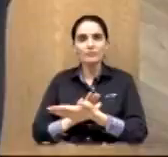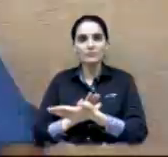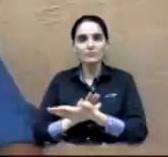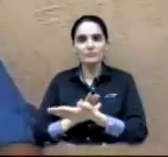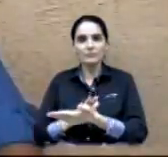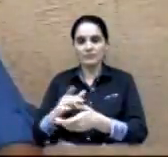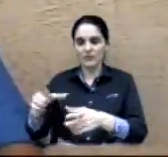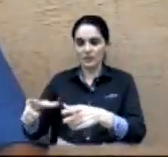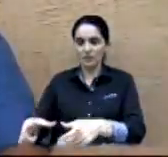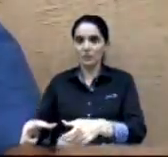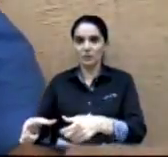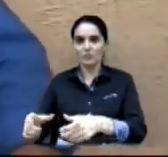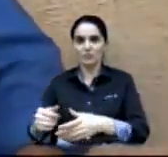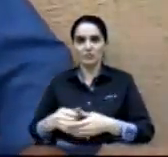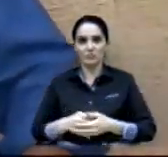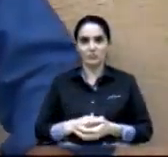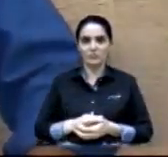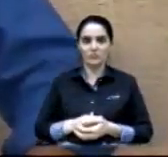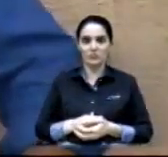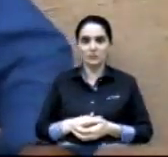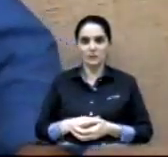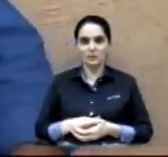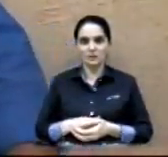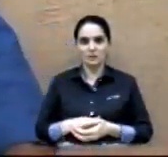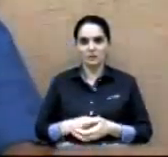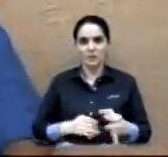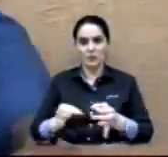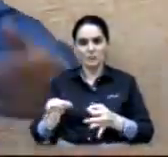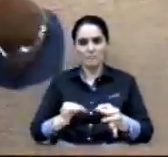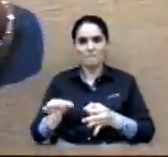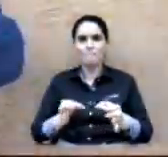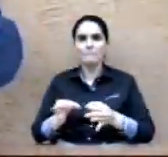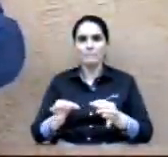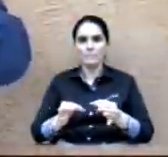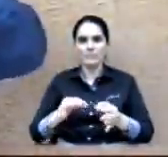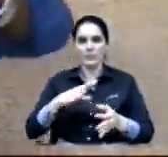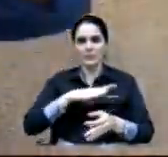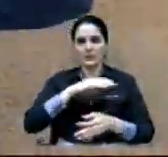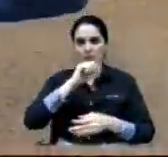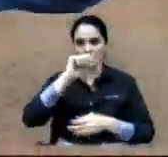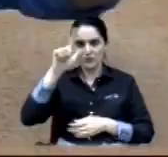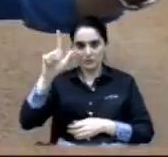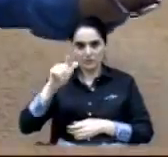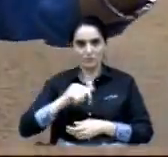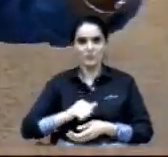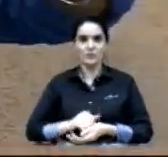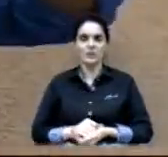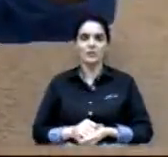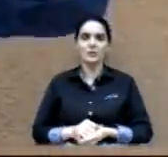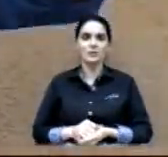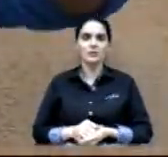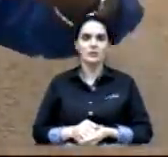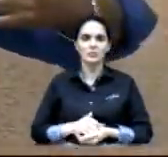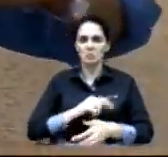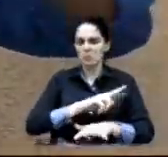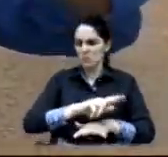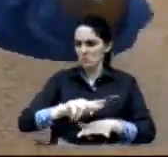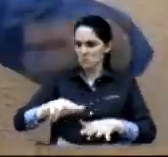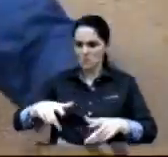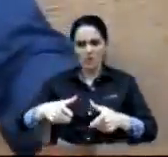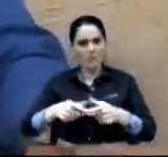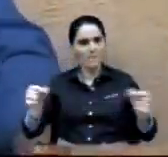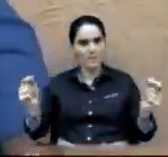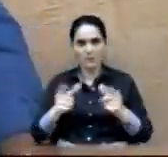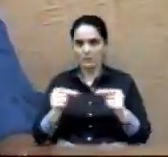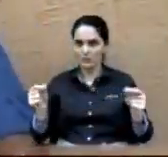para a cidade de Limeira. Nós queremos produzir bem mais. Nós temos sonho de produzir bem mais, tanto para Limeira, como para Paulínia, como para a